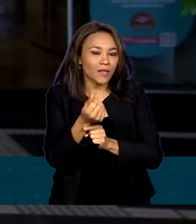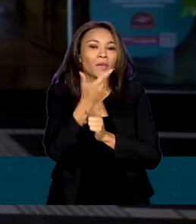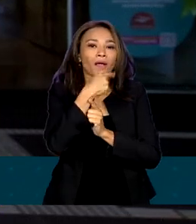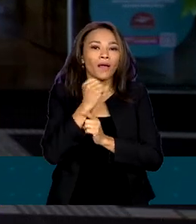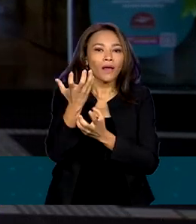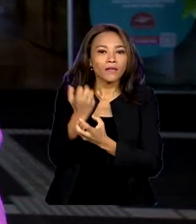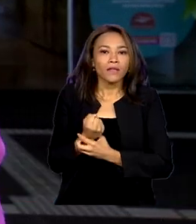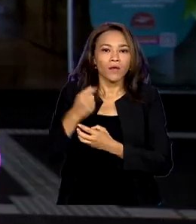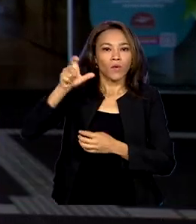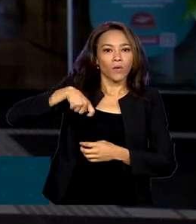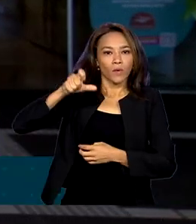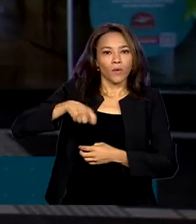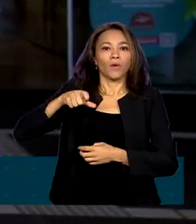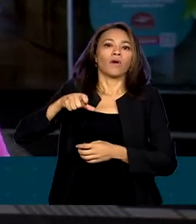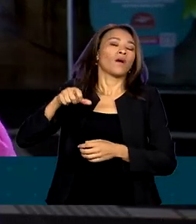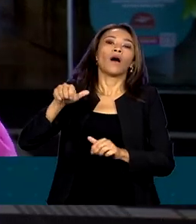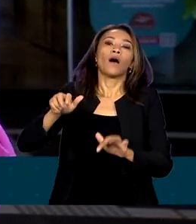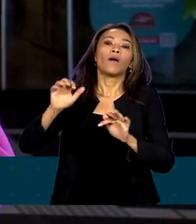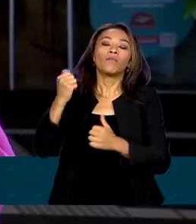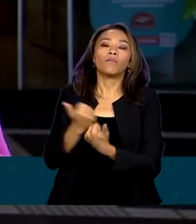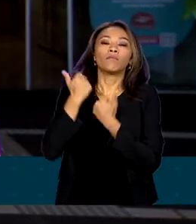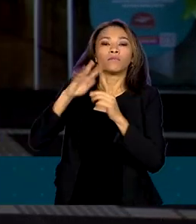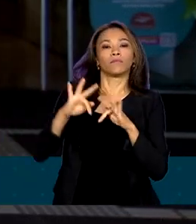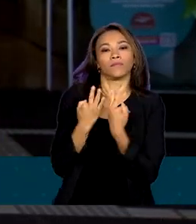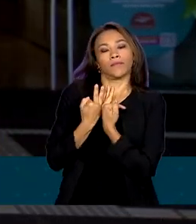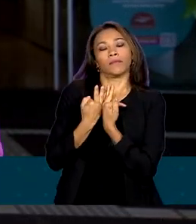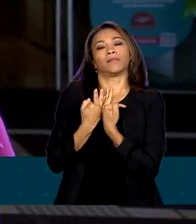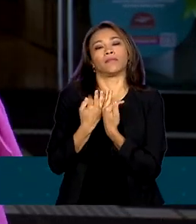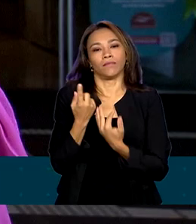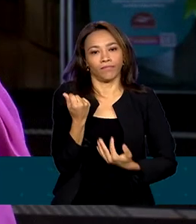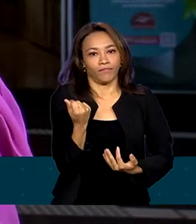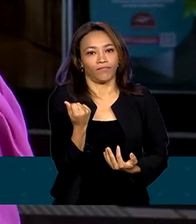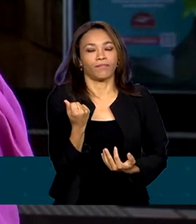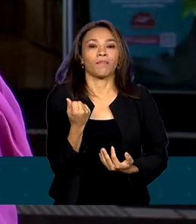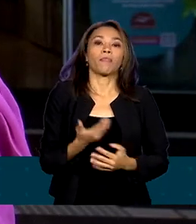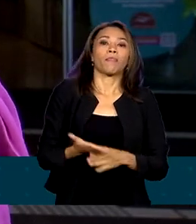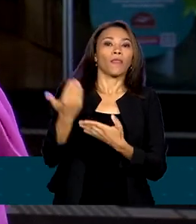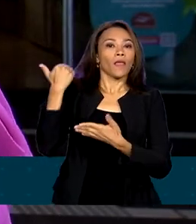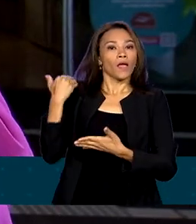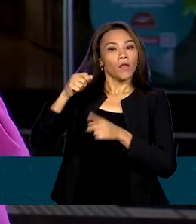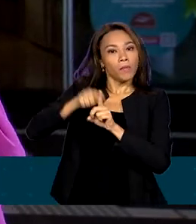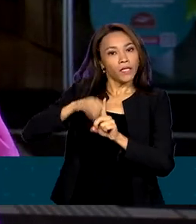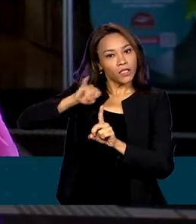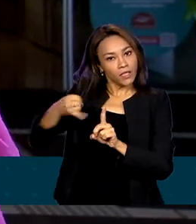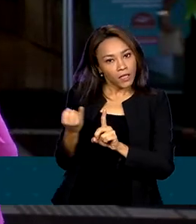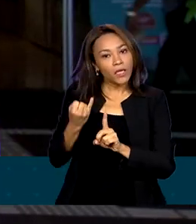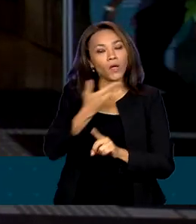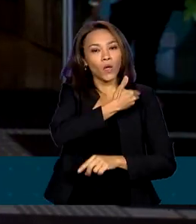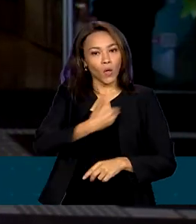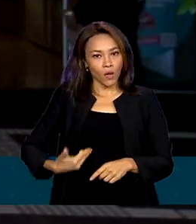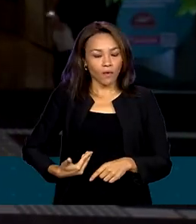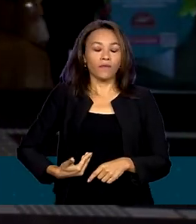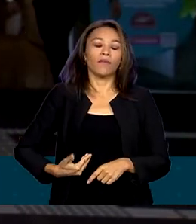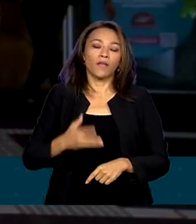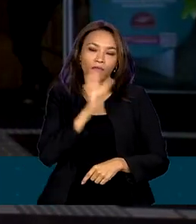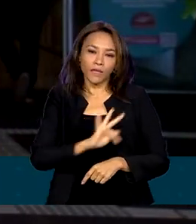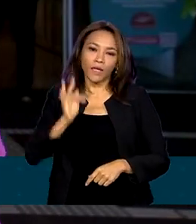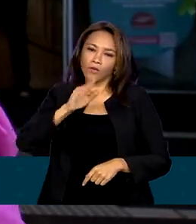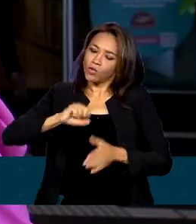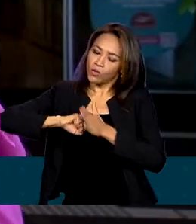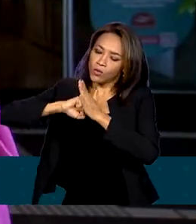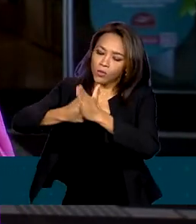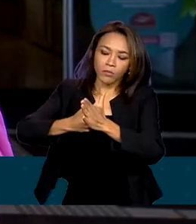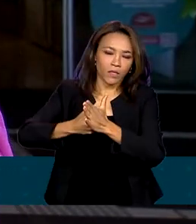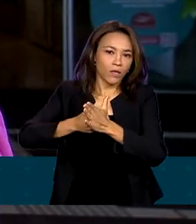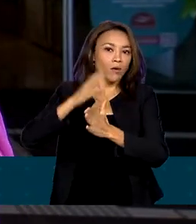Auxílio Brasil, que voltará a se chamar Bolsa Família. Em janeiro, o governo federal anunciou a suspensão desse tipo de empréstimo